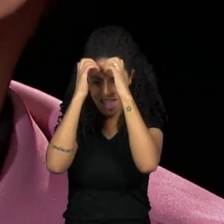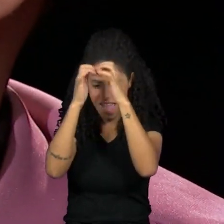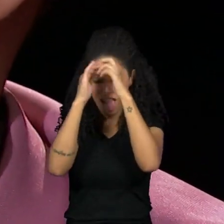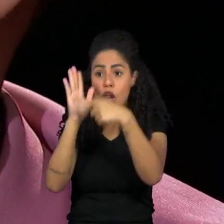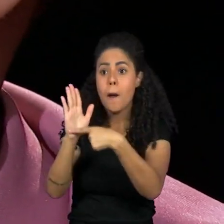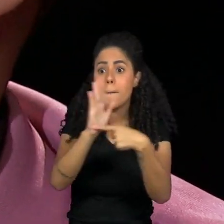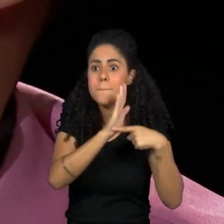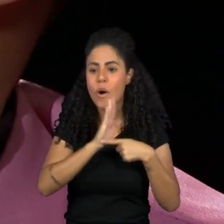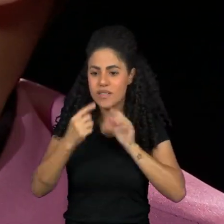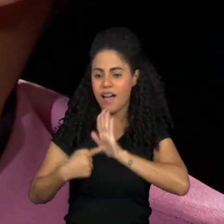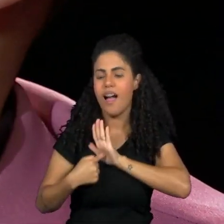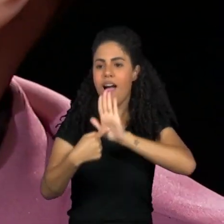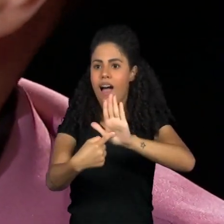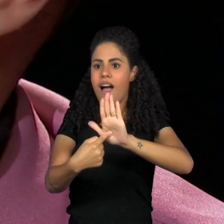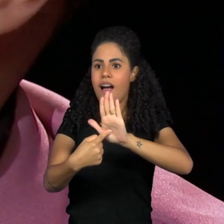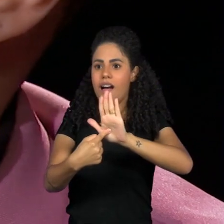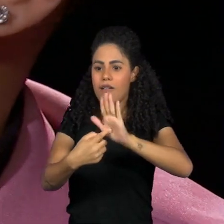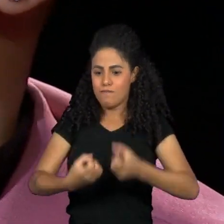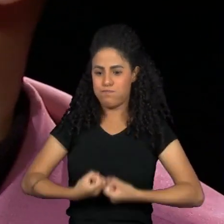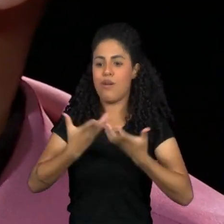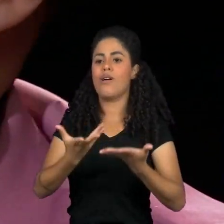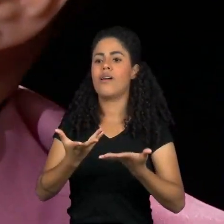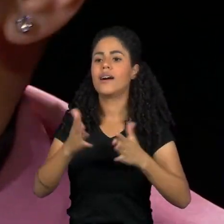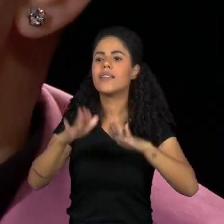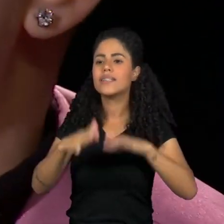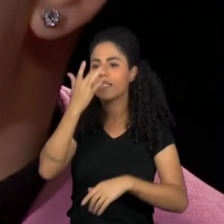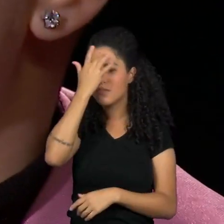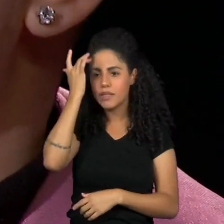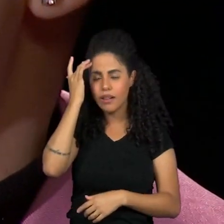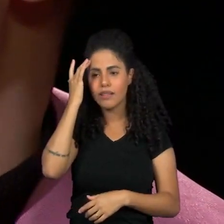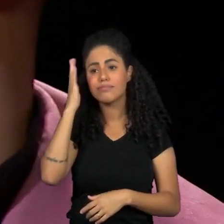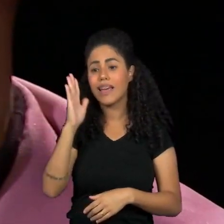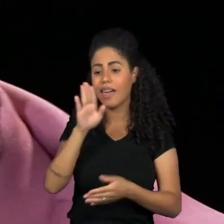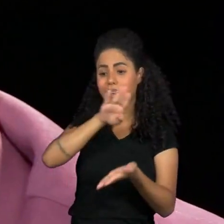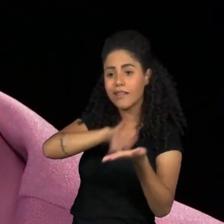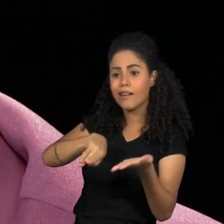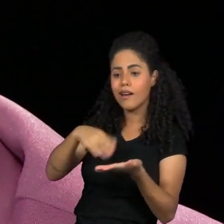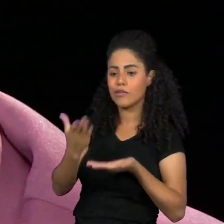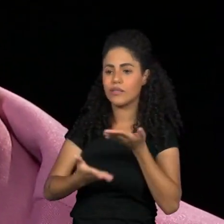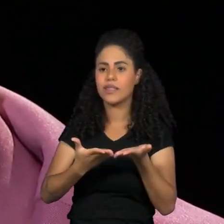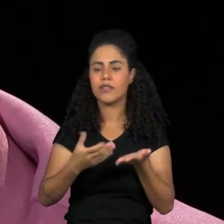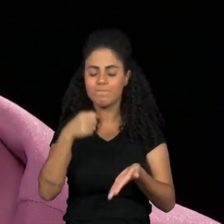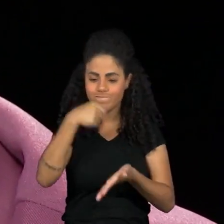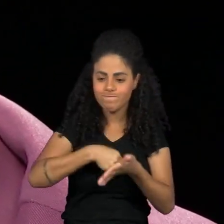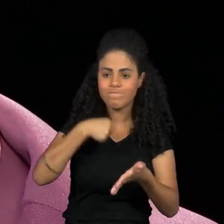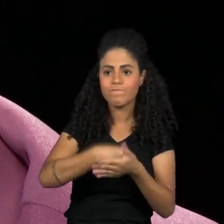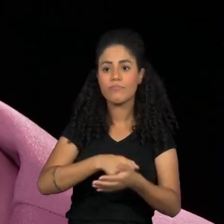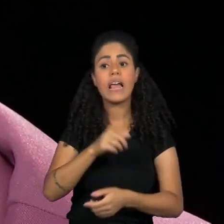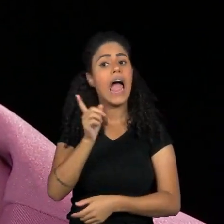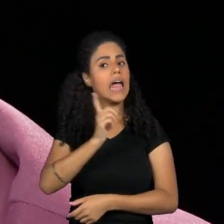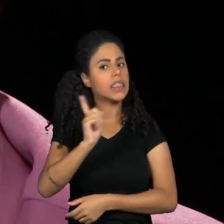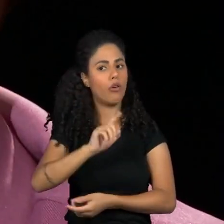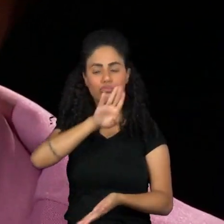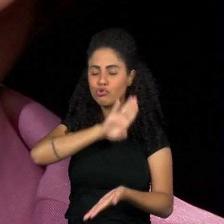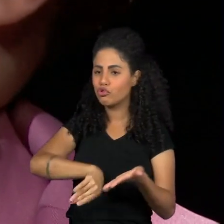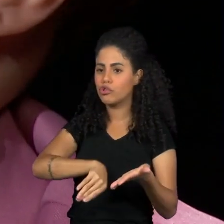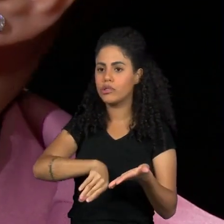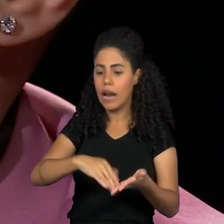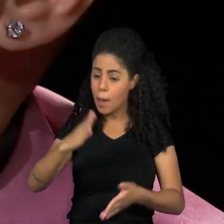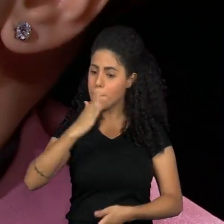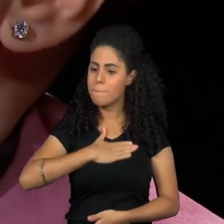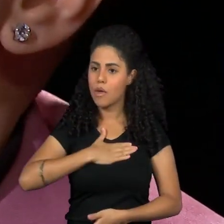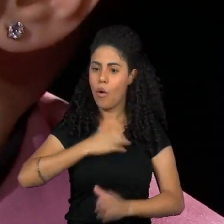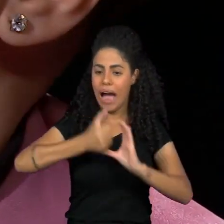de alguma forma. Então, os terapeutas às vezes tentam tirar isso. E é uma luta dos autistas de não tire. Permita